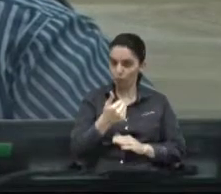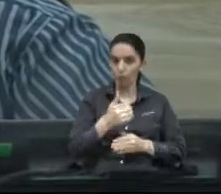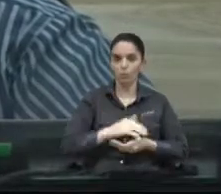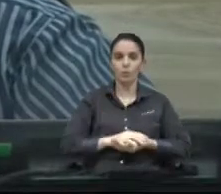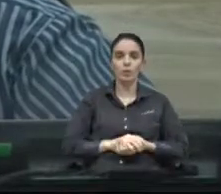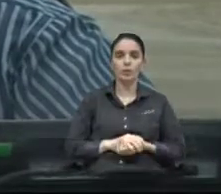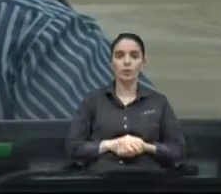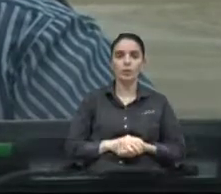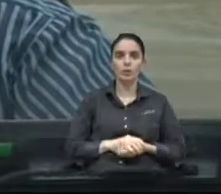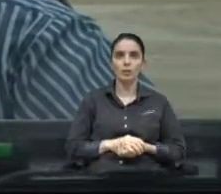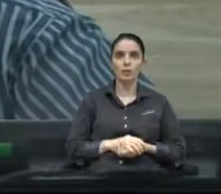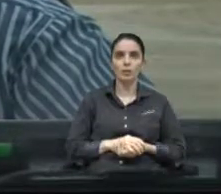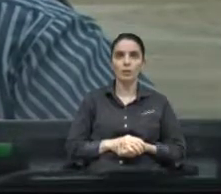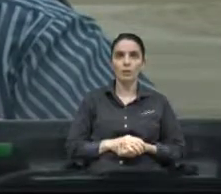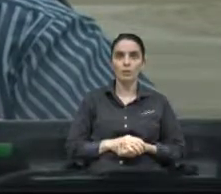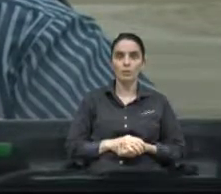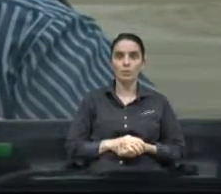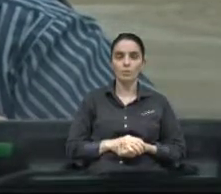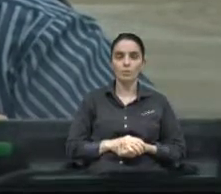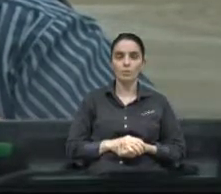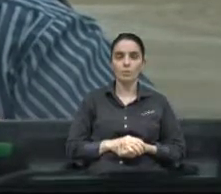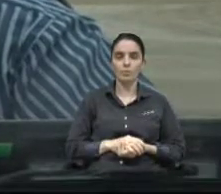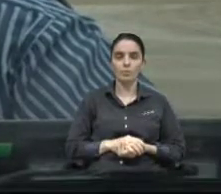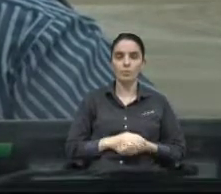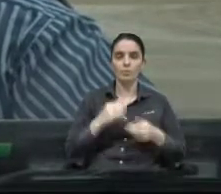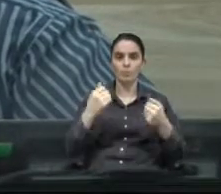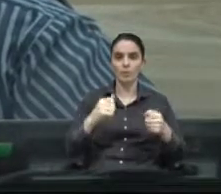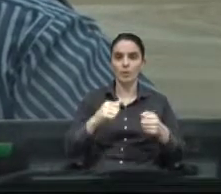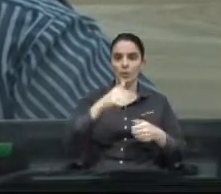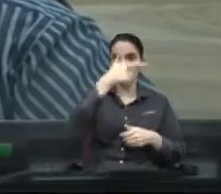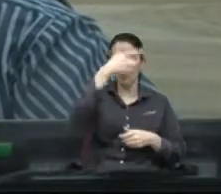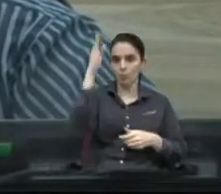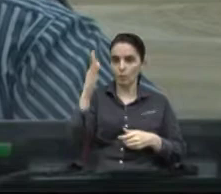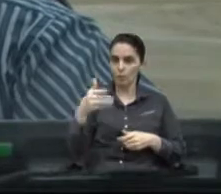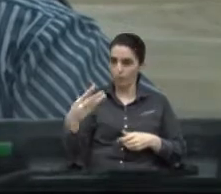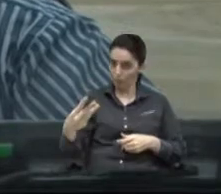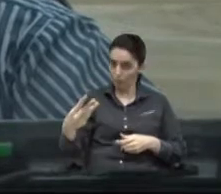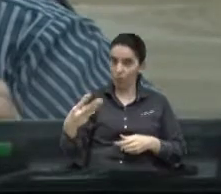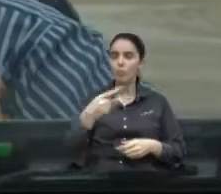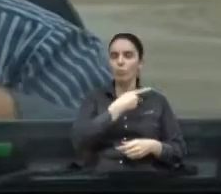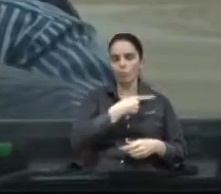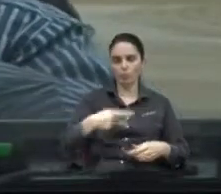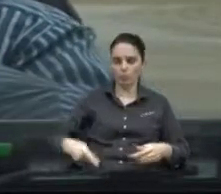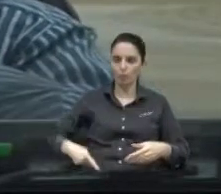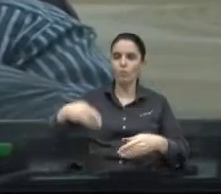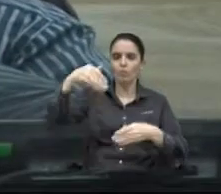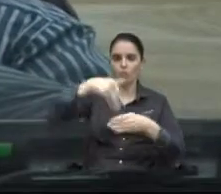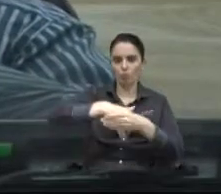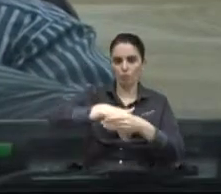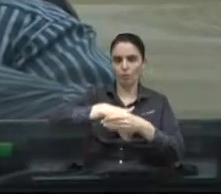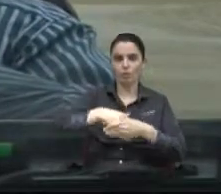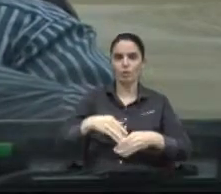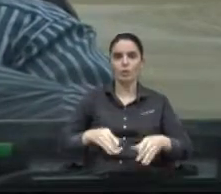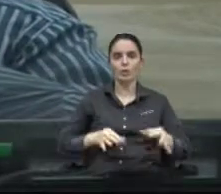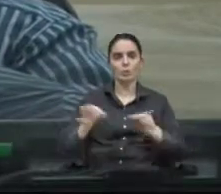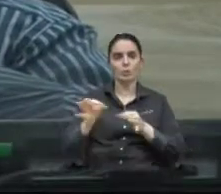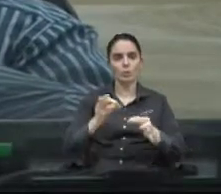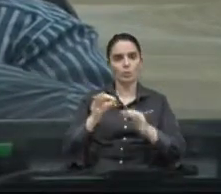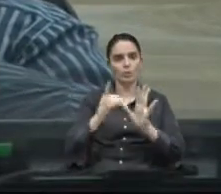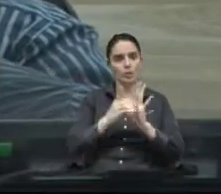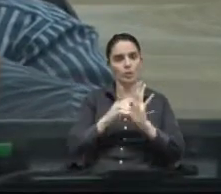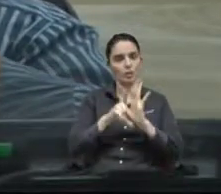a aprovação desse projeto, 2/3, e o presidente vota. O projeto de decreto legislativo está em